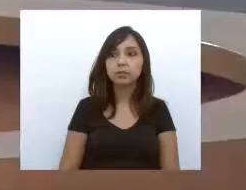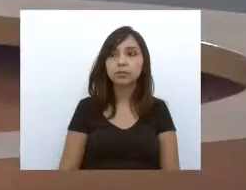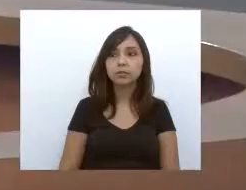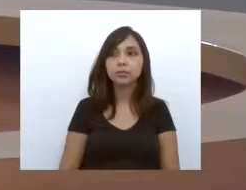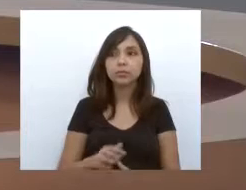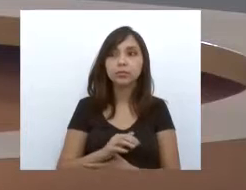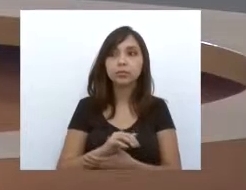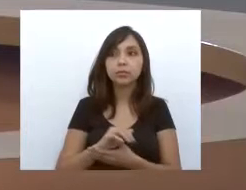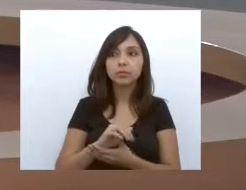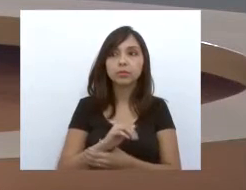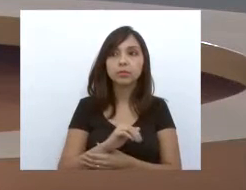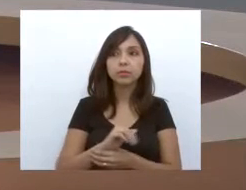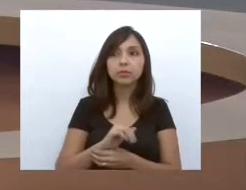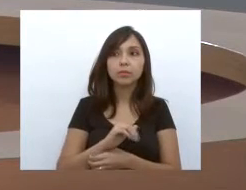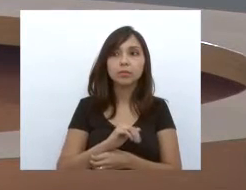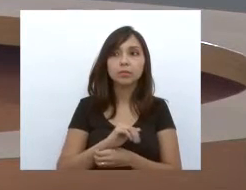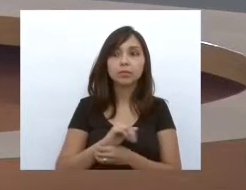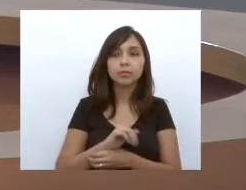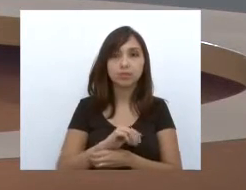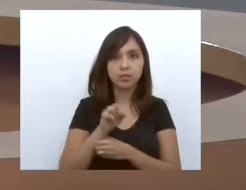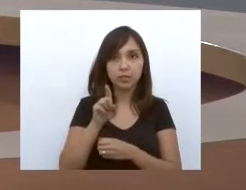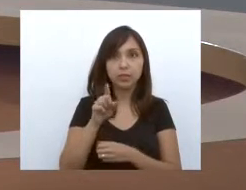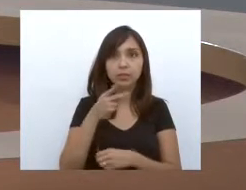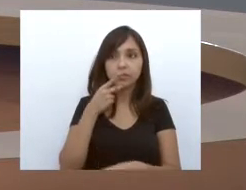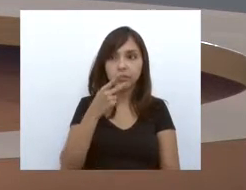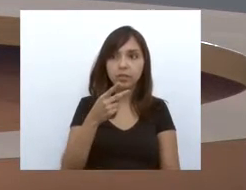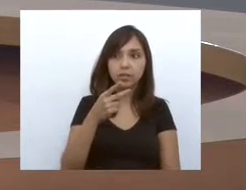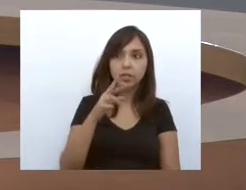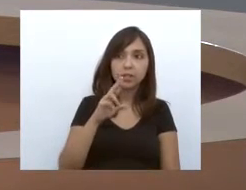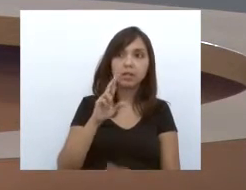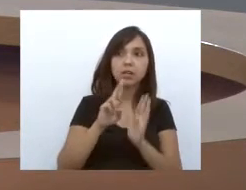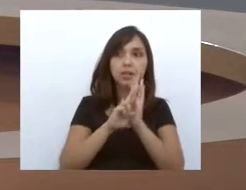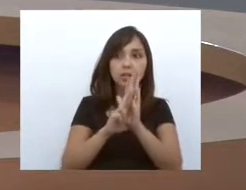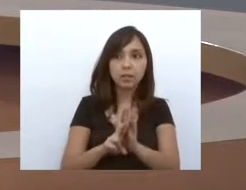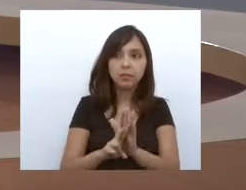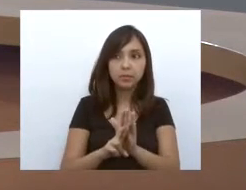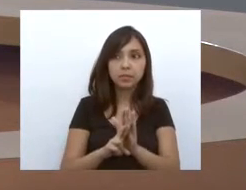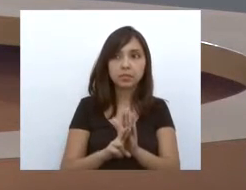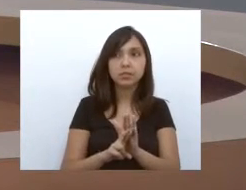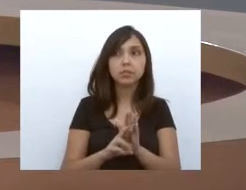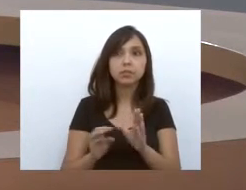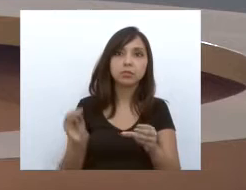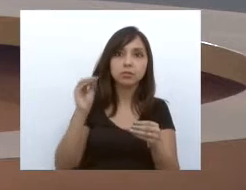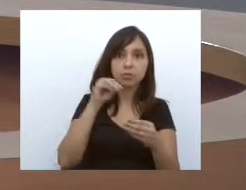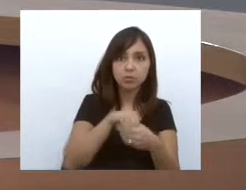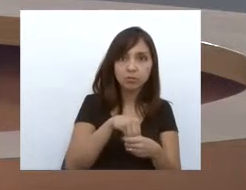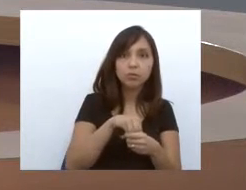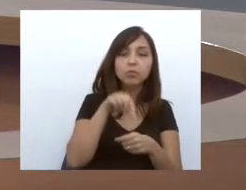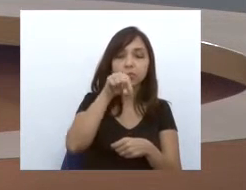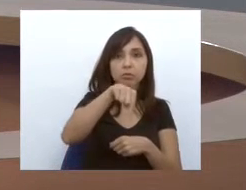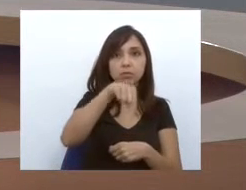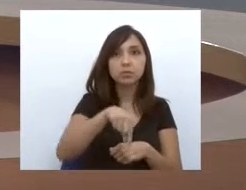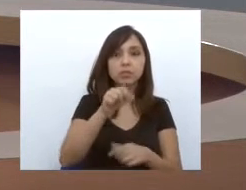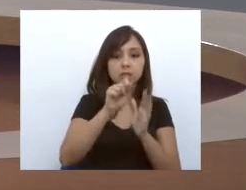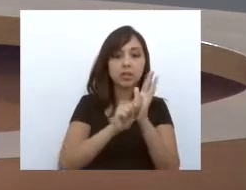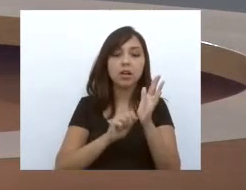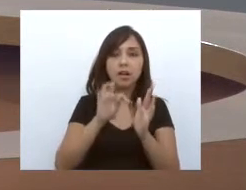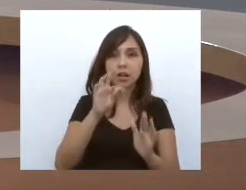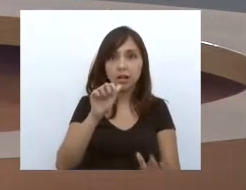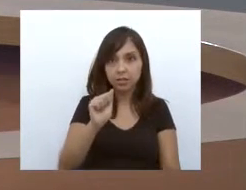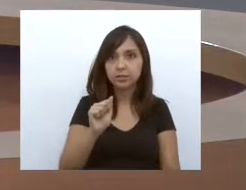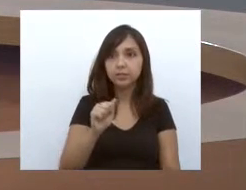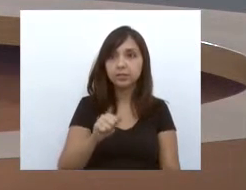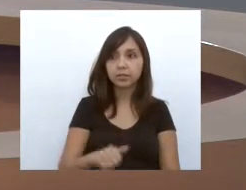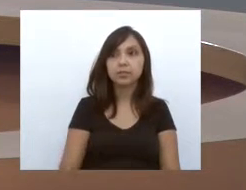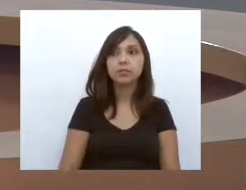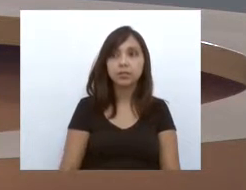que deferimento, que a fala da representante da POSP fosse incluída na ata dessa casa. E